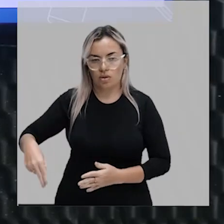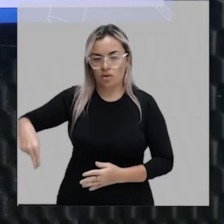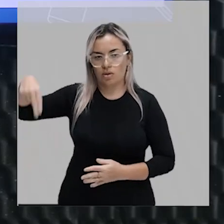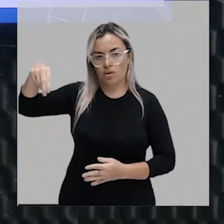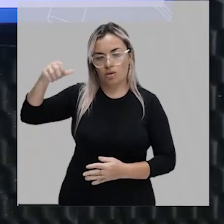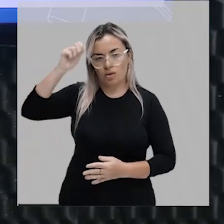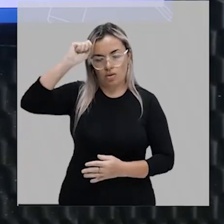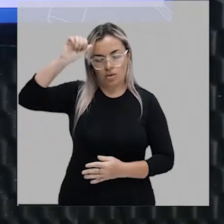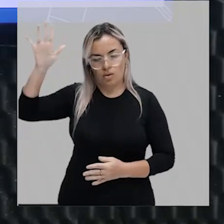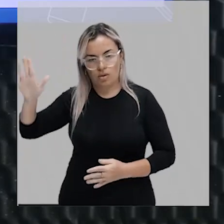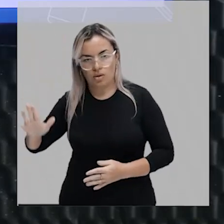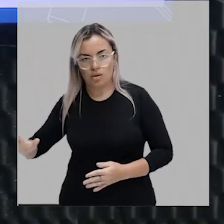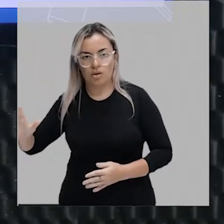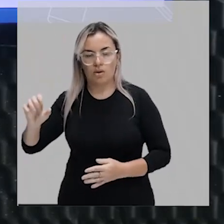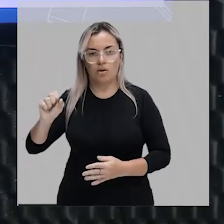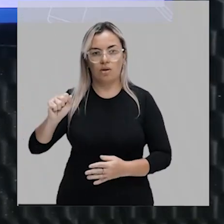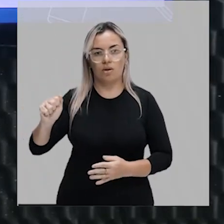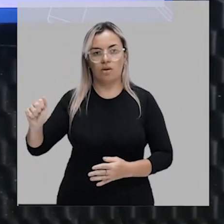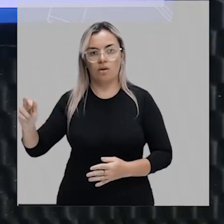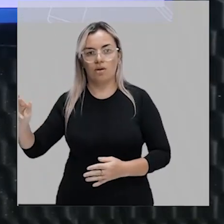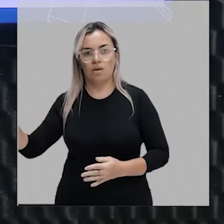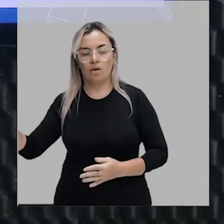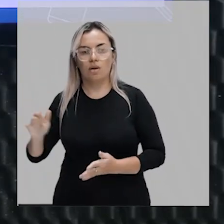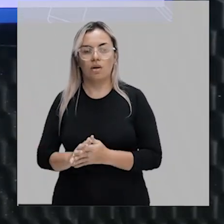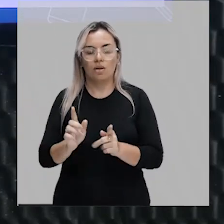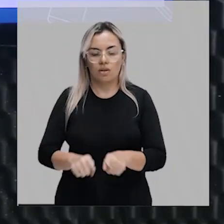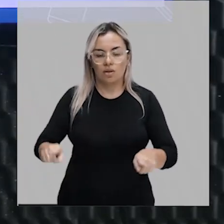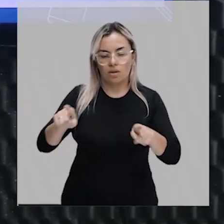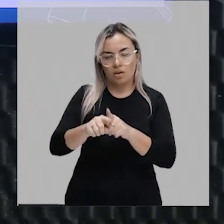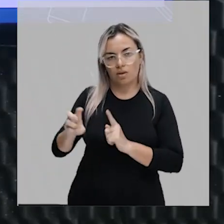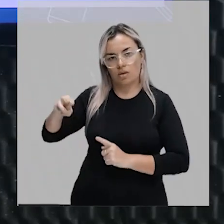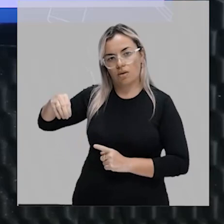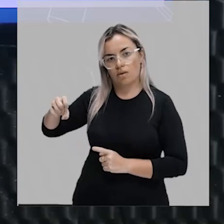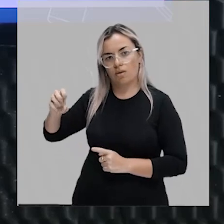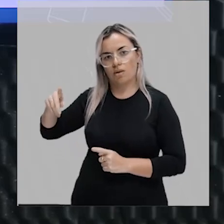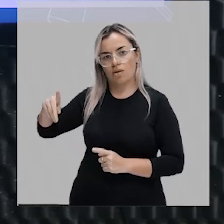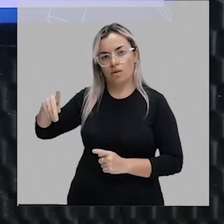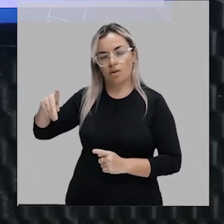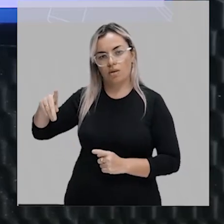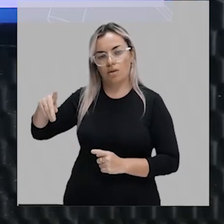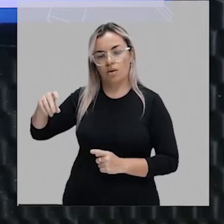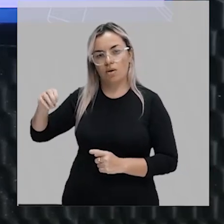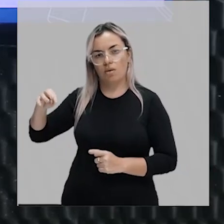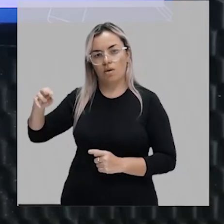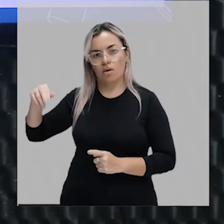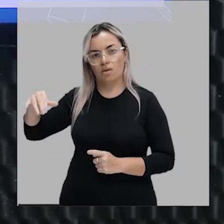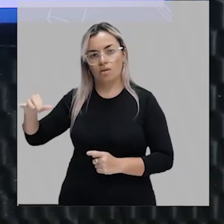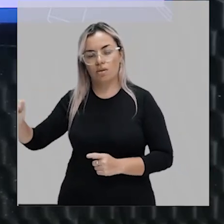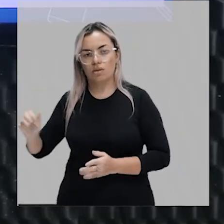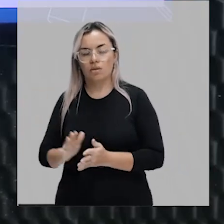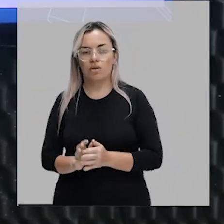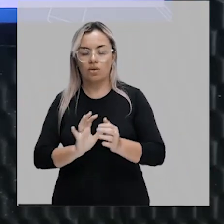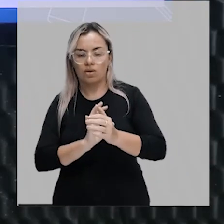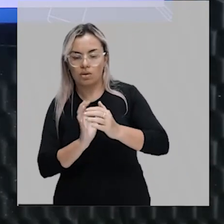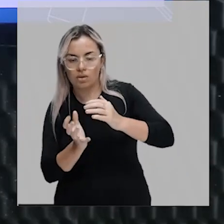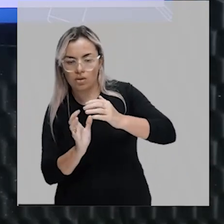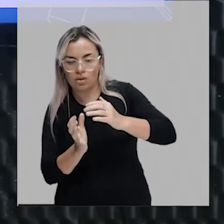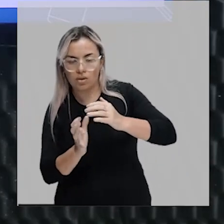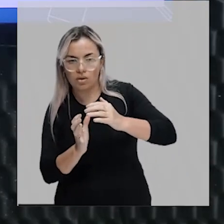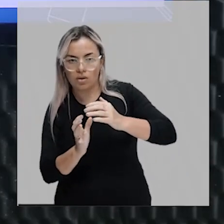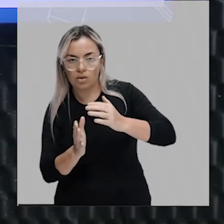África Saariana, e a Mesopotâmia, no Oriente Médio, onde se tem hoje o